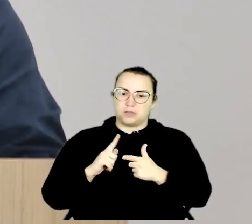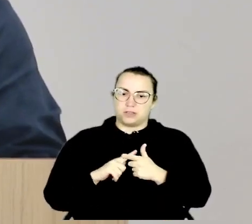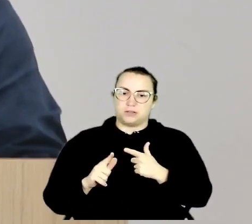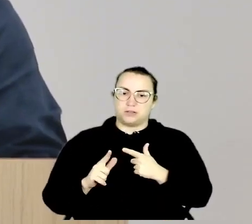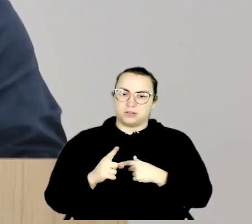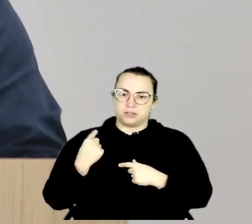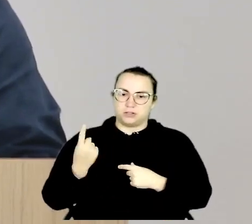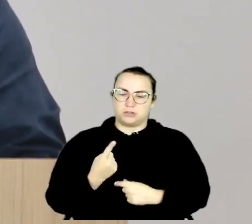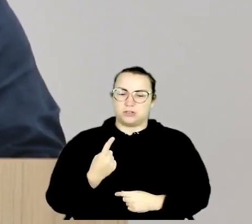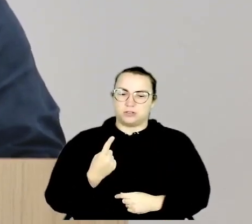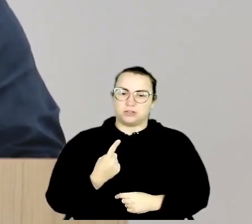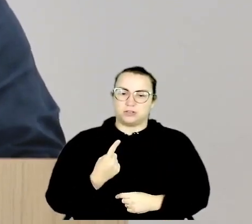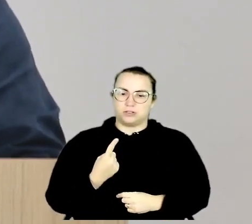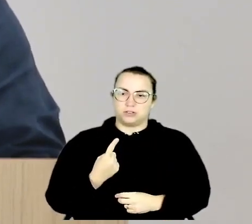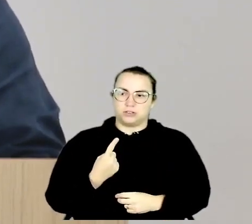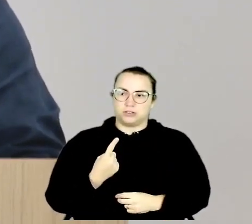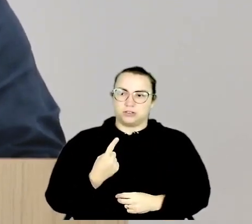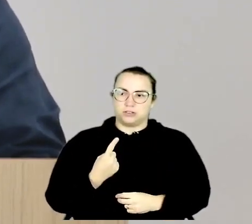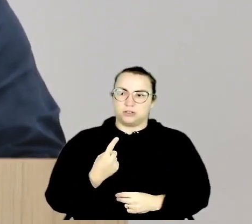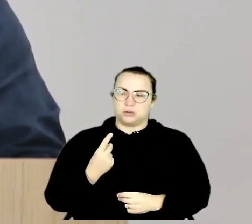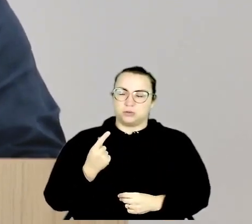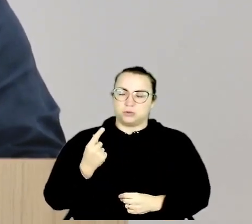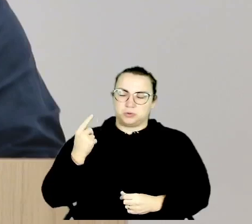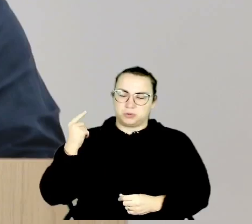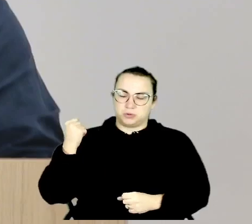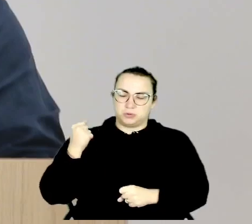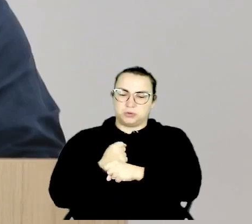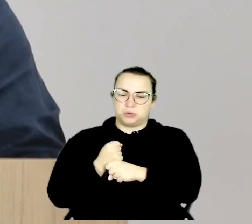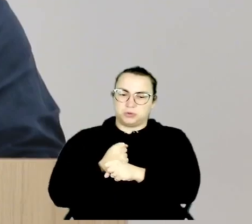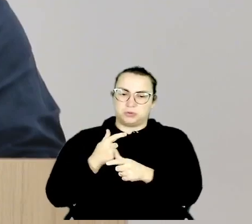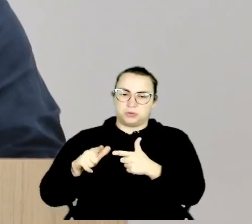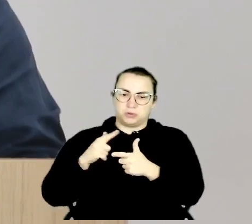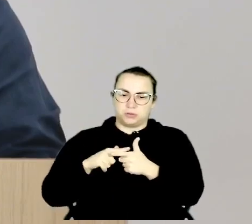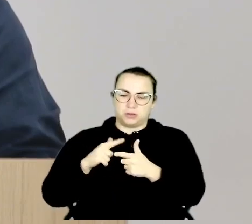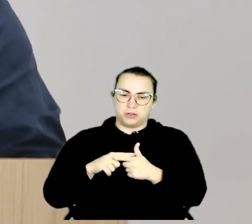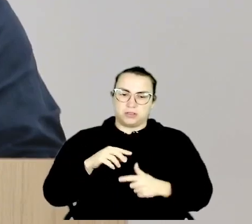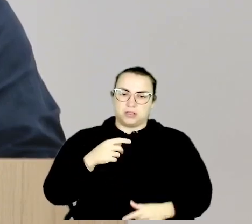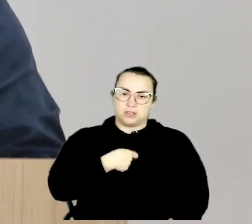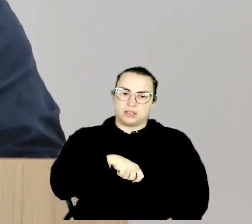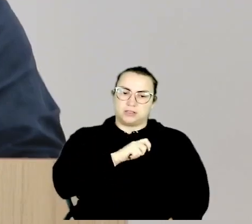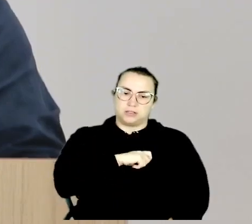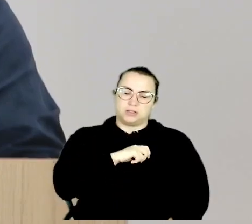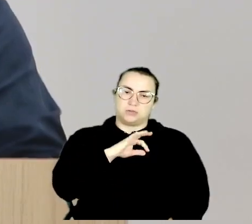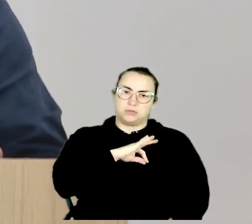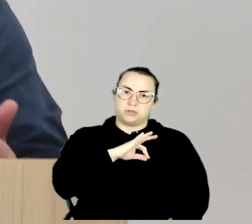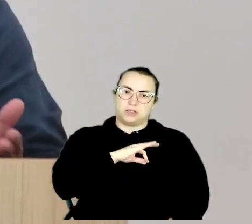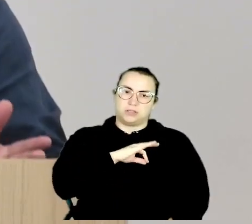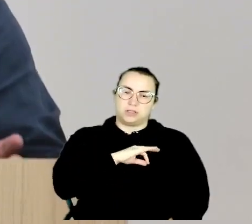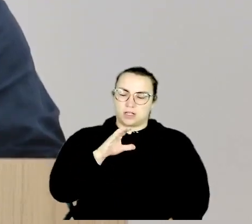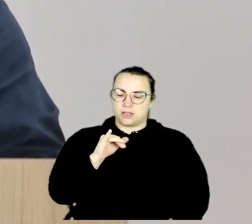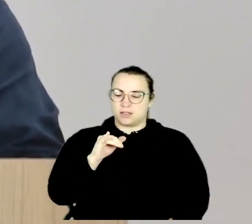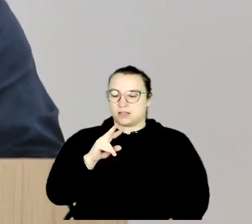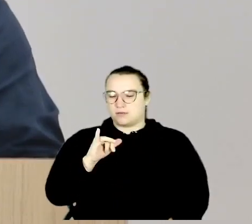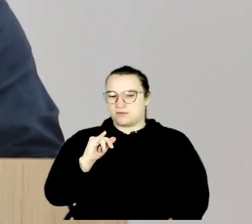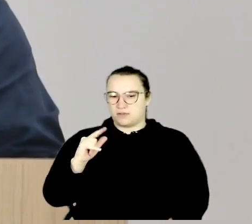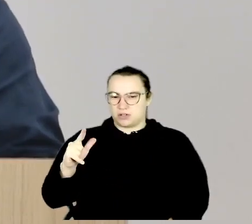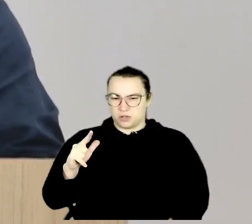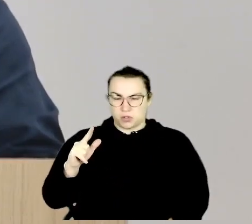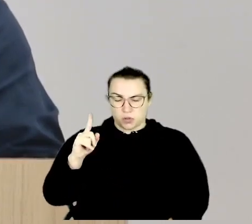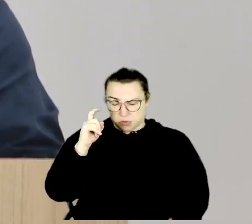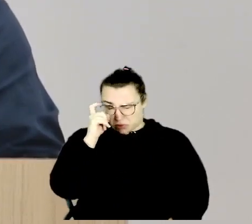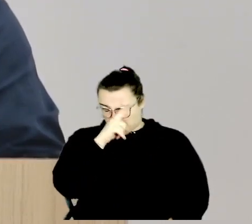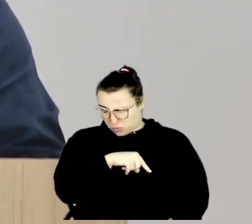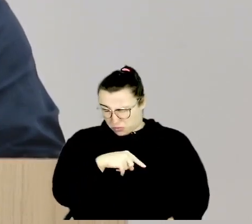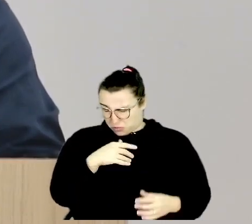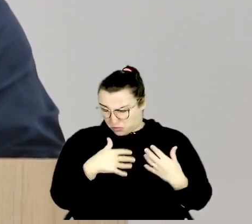aqui por décadas que era a delegacia da polícia civil que era uma bomba relógio uma casca de ovo era uma coisa